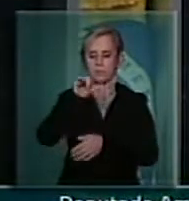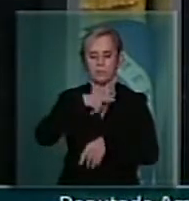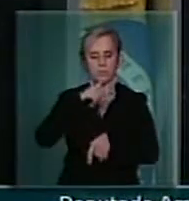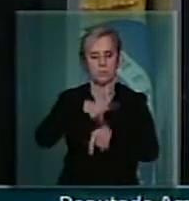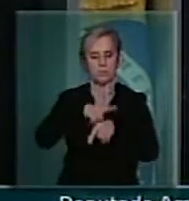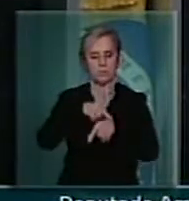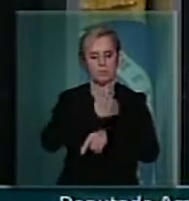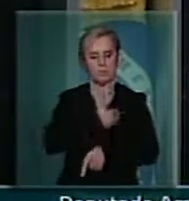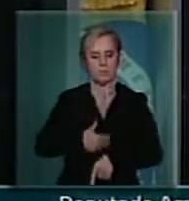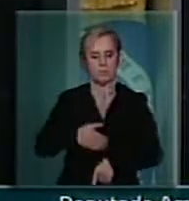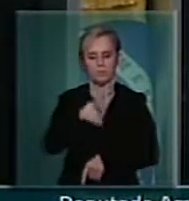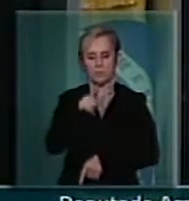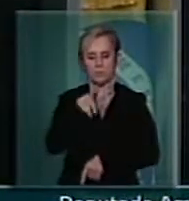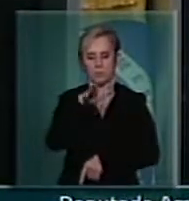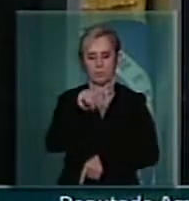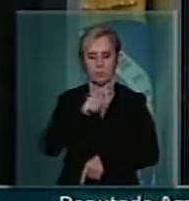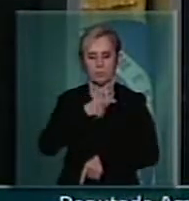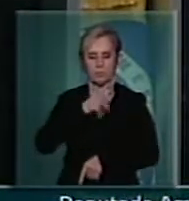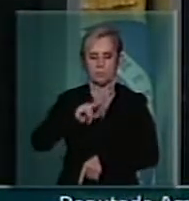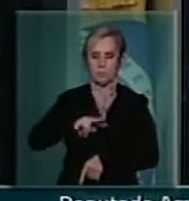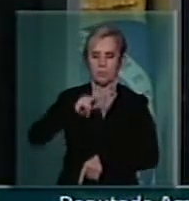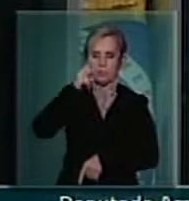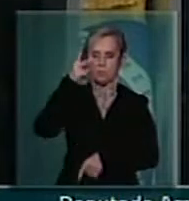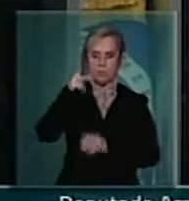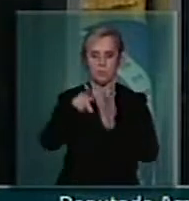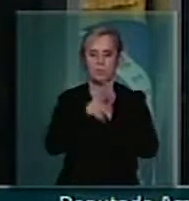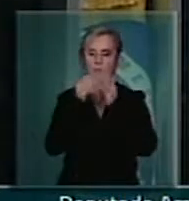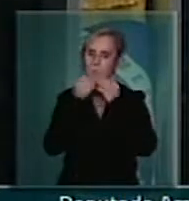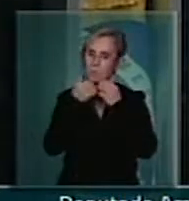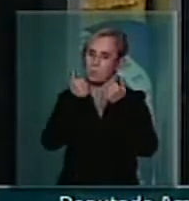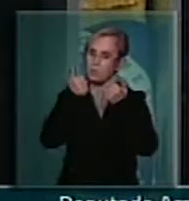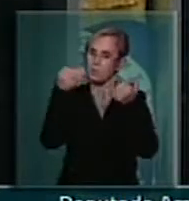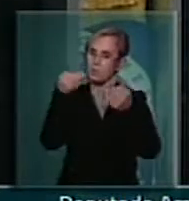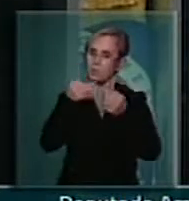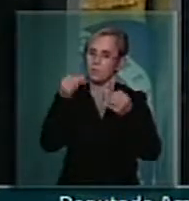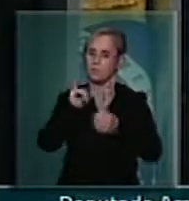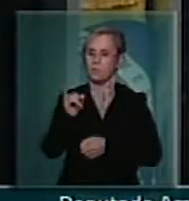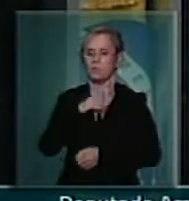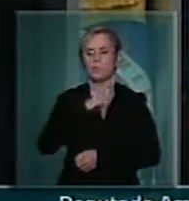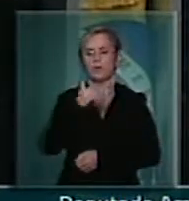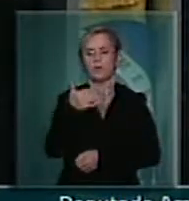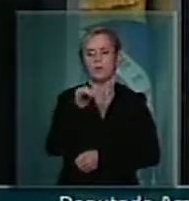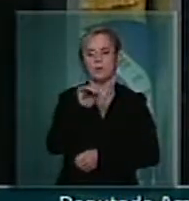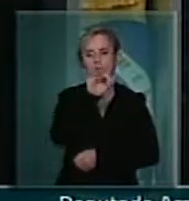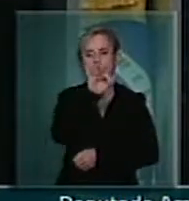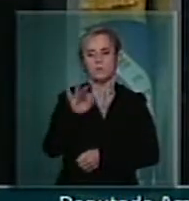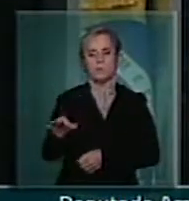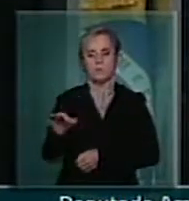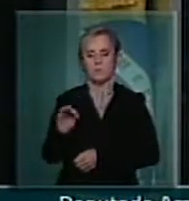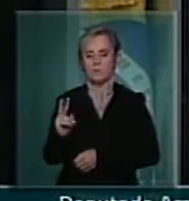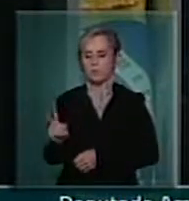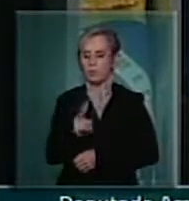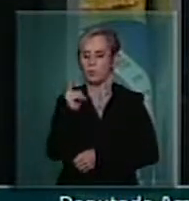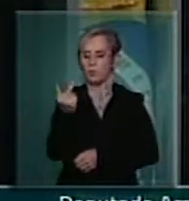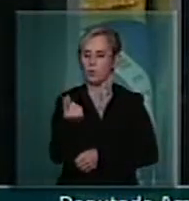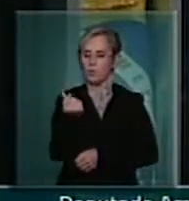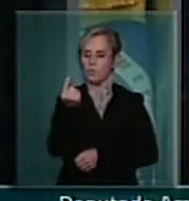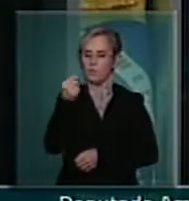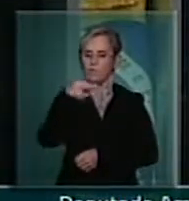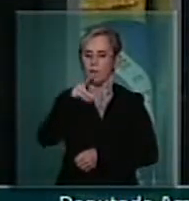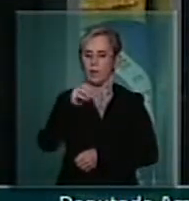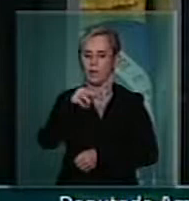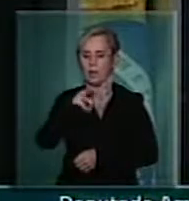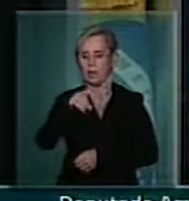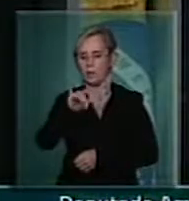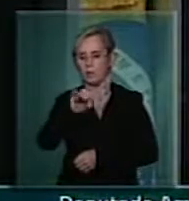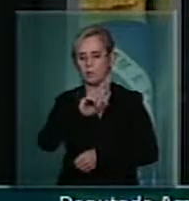Lula, importaram um aumento significativo, 16% do valor nominal.